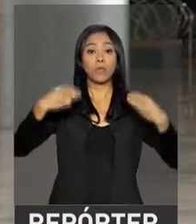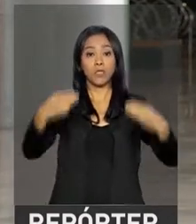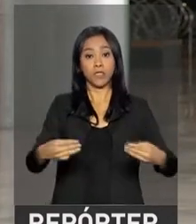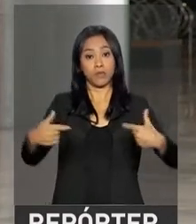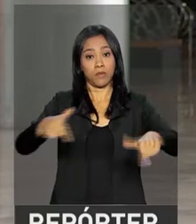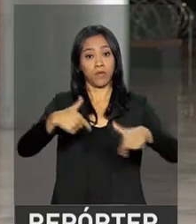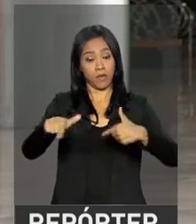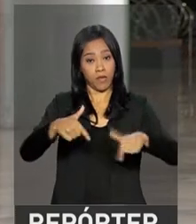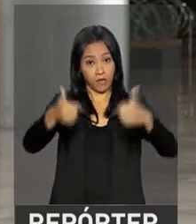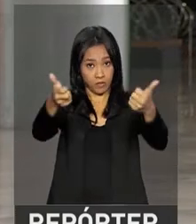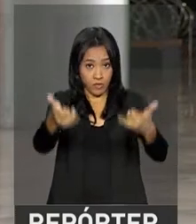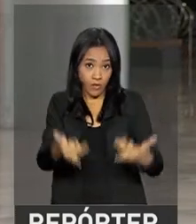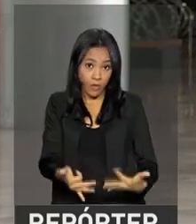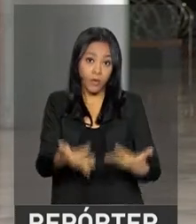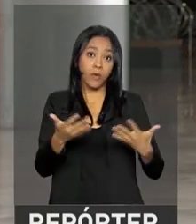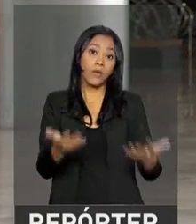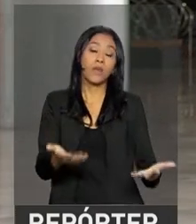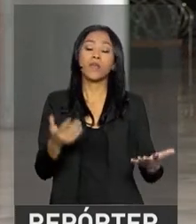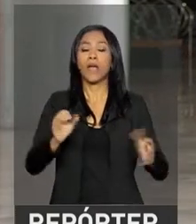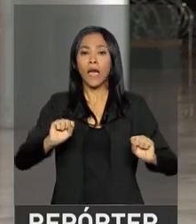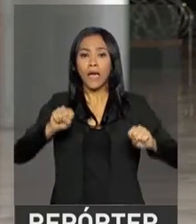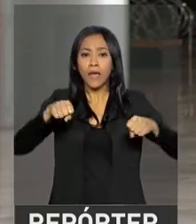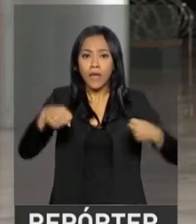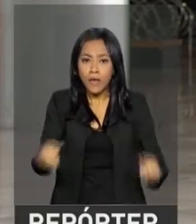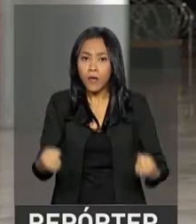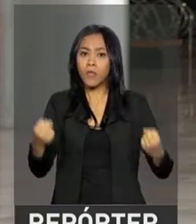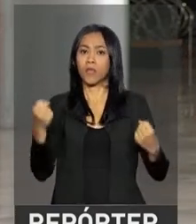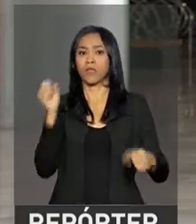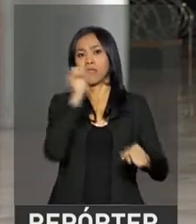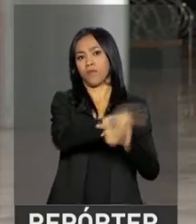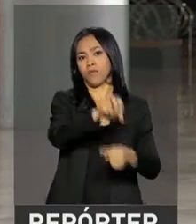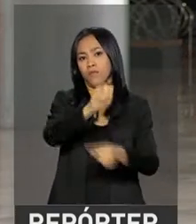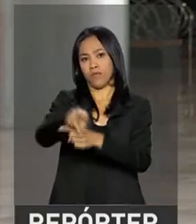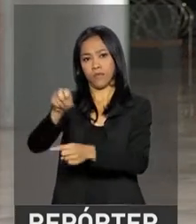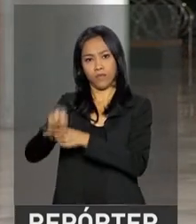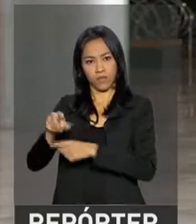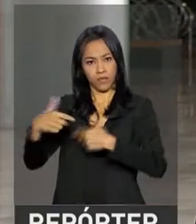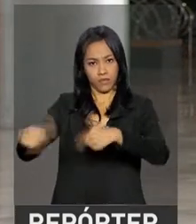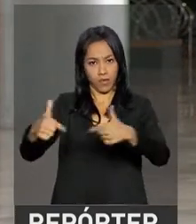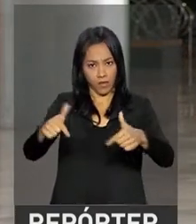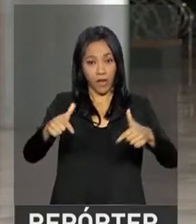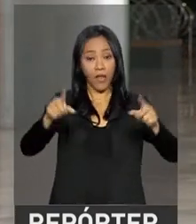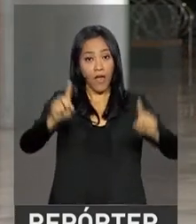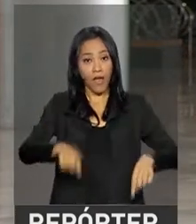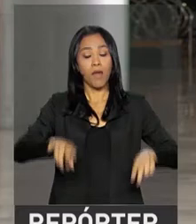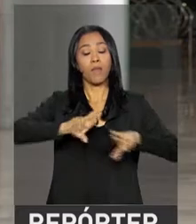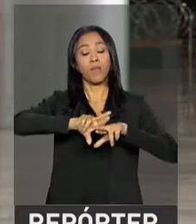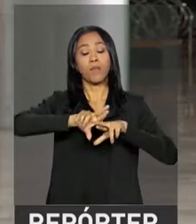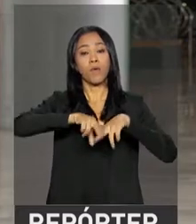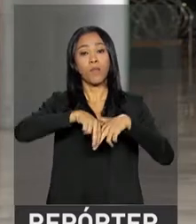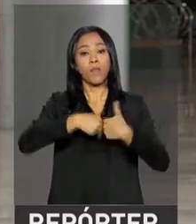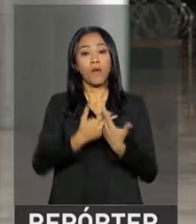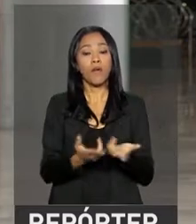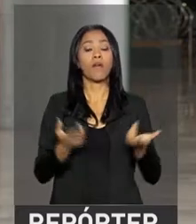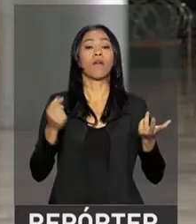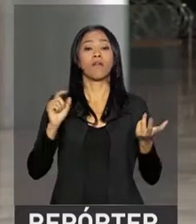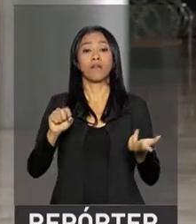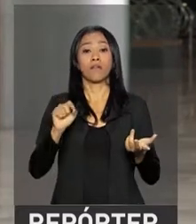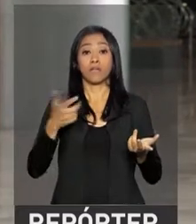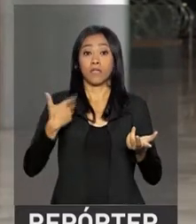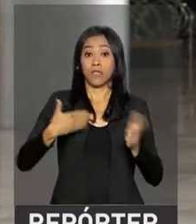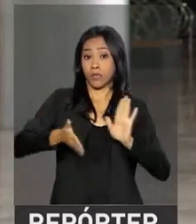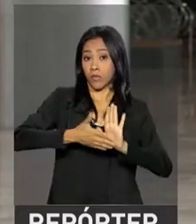de recuperação do mercado do trabalho é reflete o impacto das medidas adotadas pelo governo